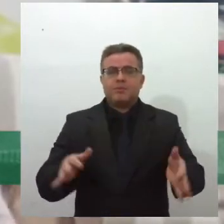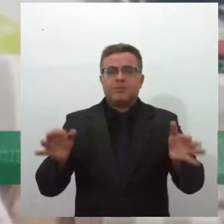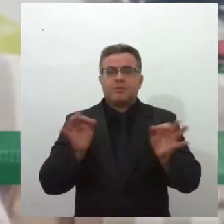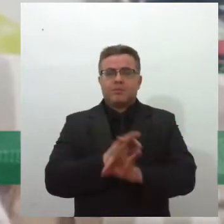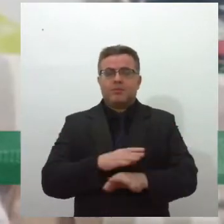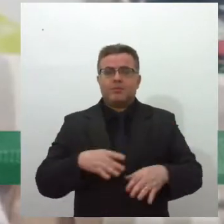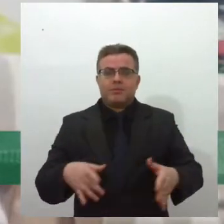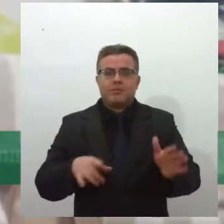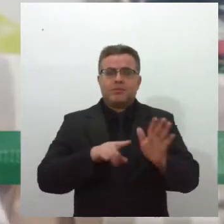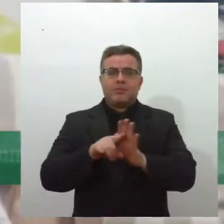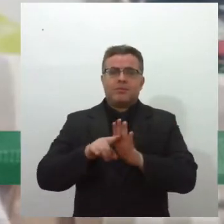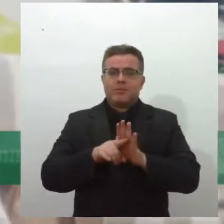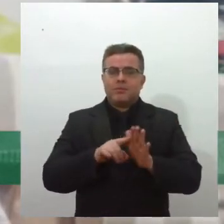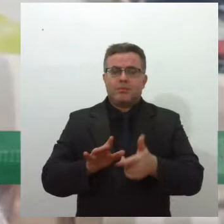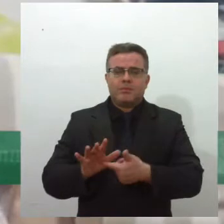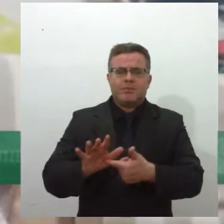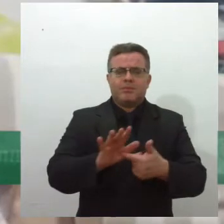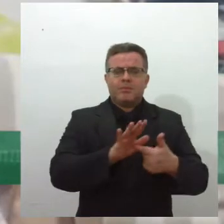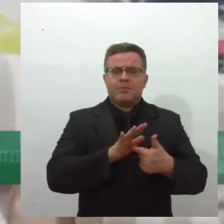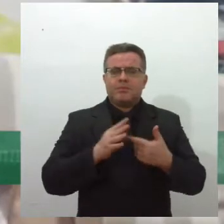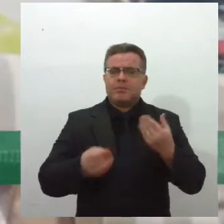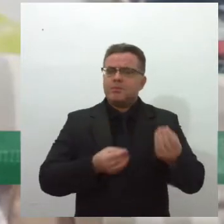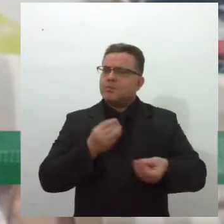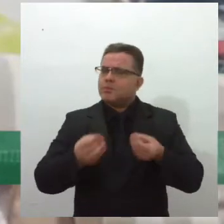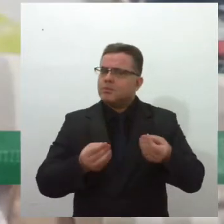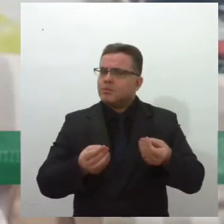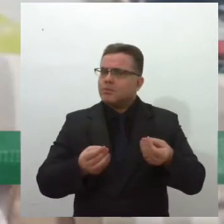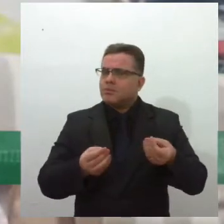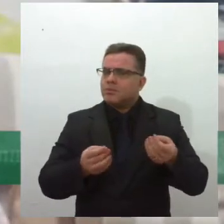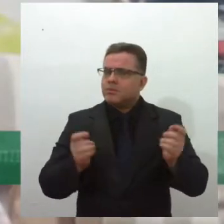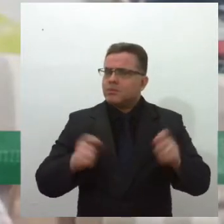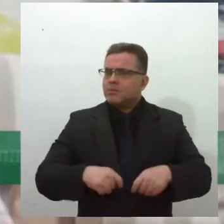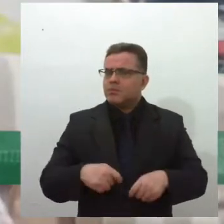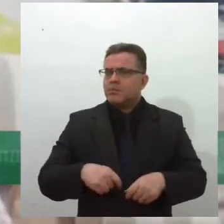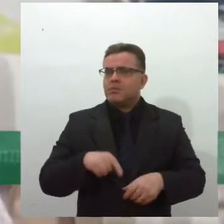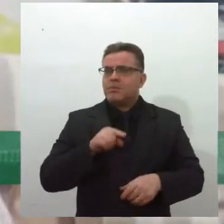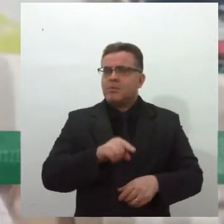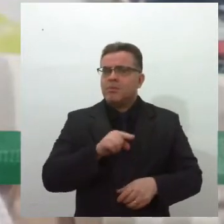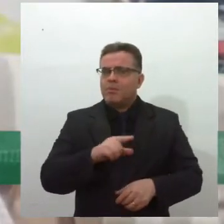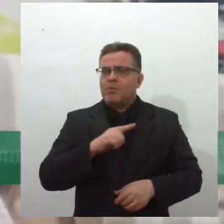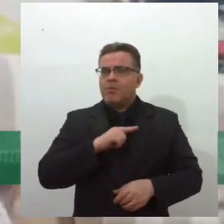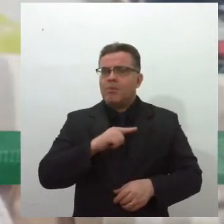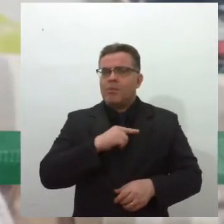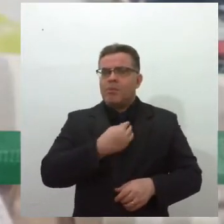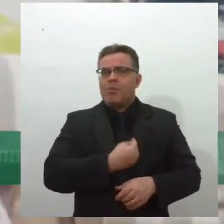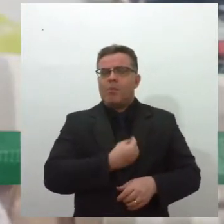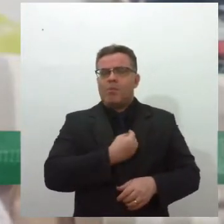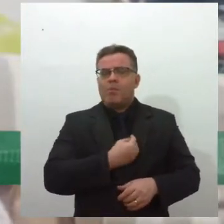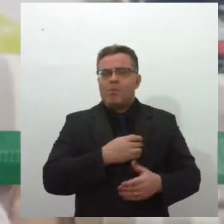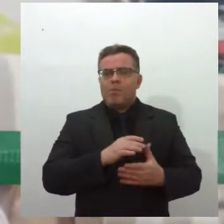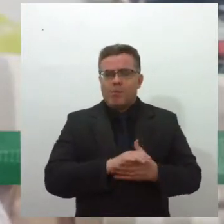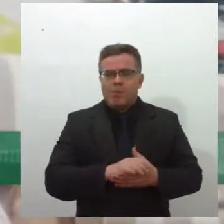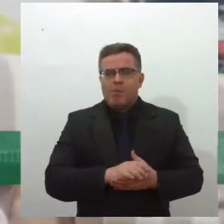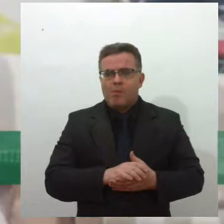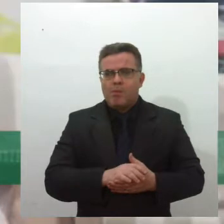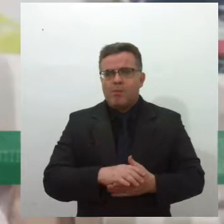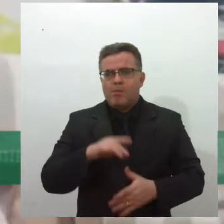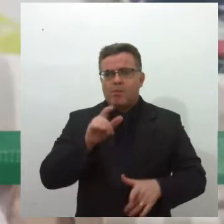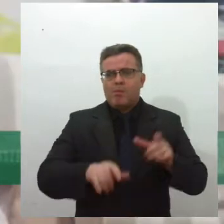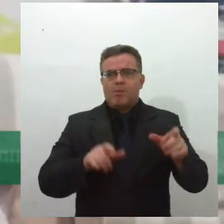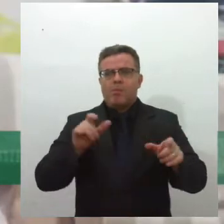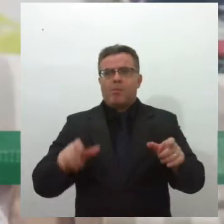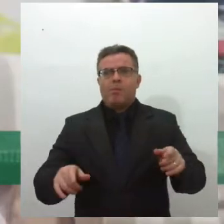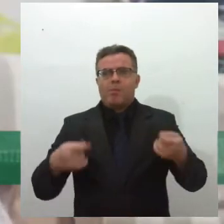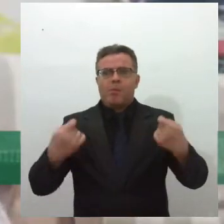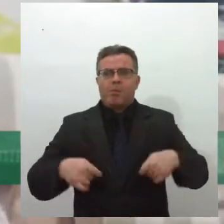precisa de ser aspirado uma traqueostomia, se um paciente com acamado precisa ser mobilizado no leito, alguém precisa fazer